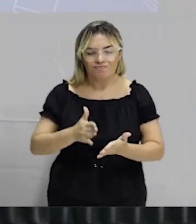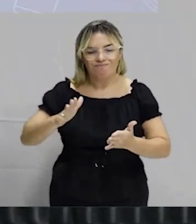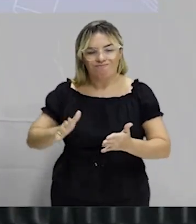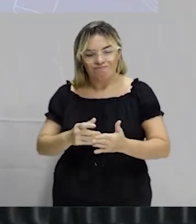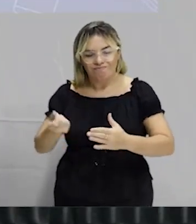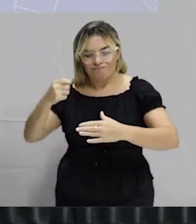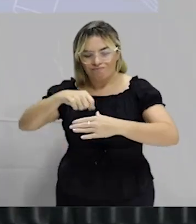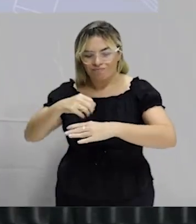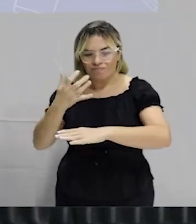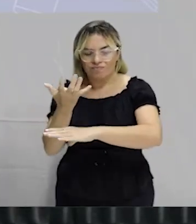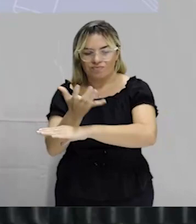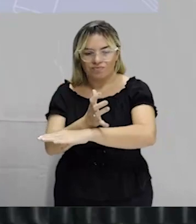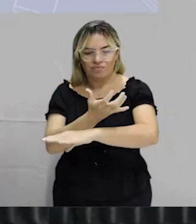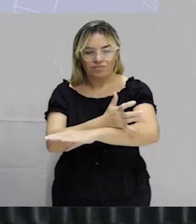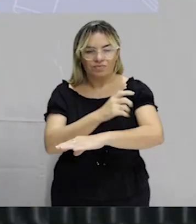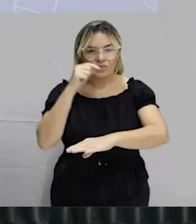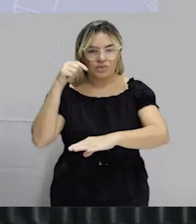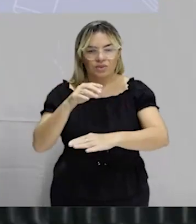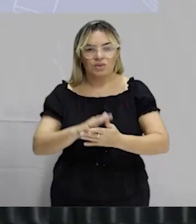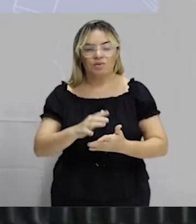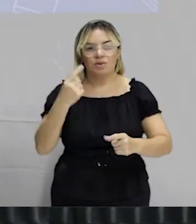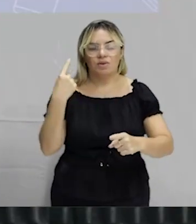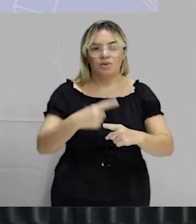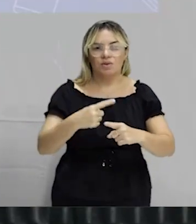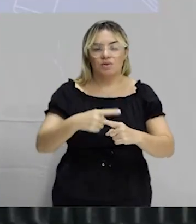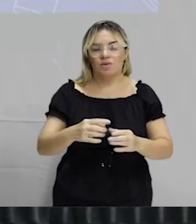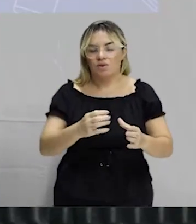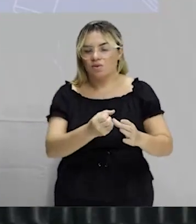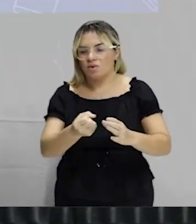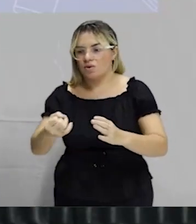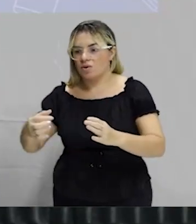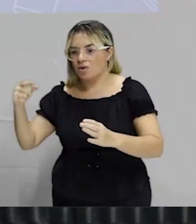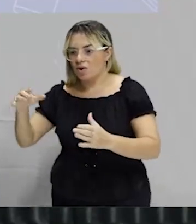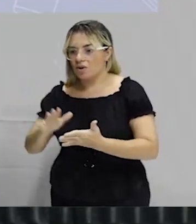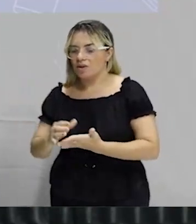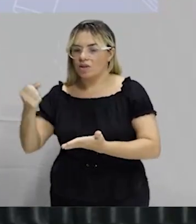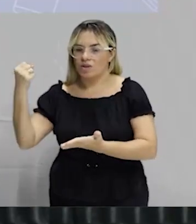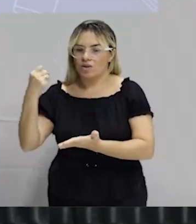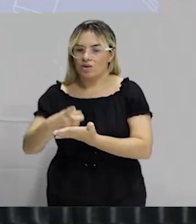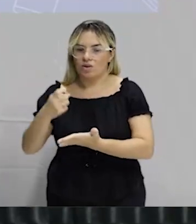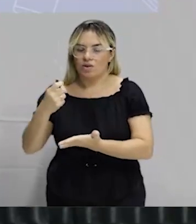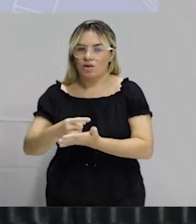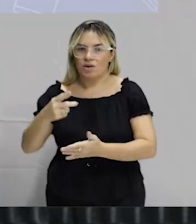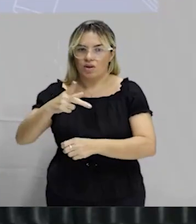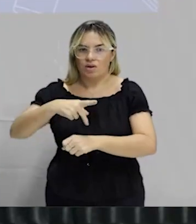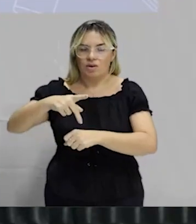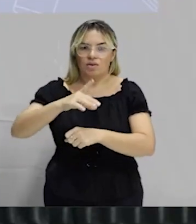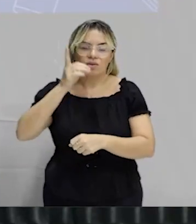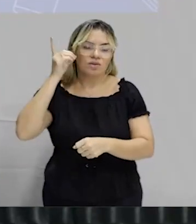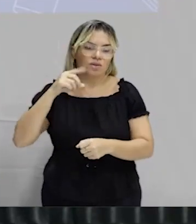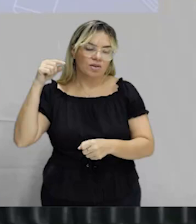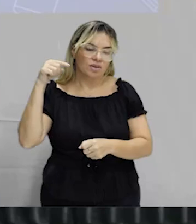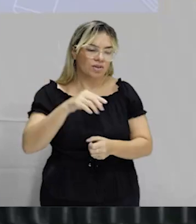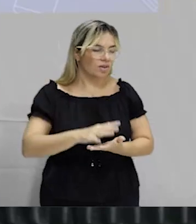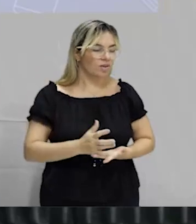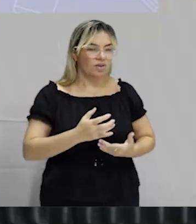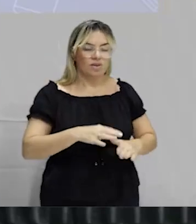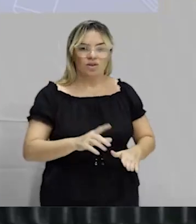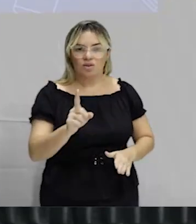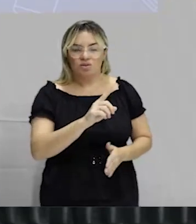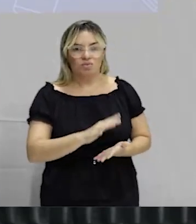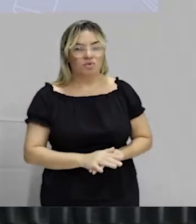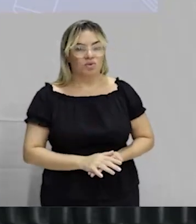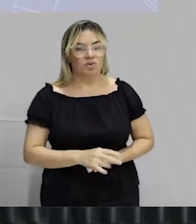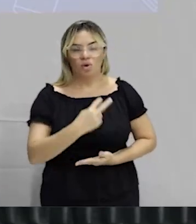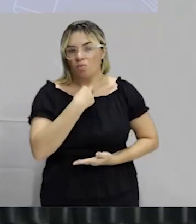quê? Porque os maiores compradores de café, que são os norte-americanos, estão deixando de comprar o café por conta